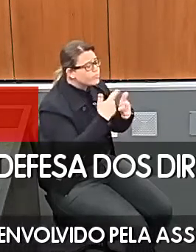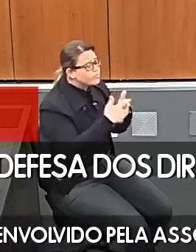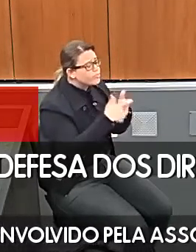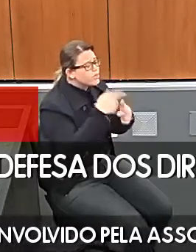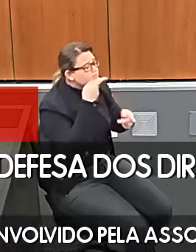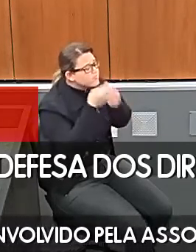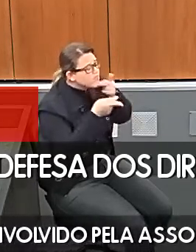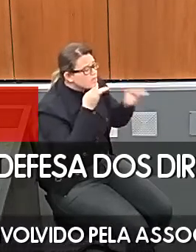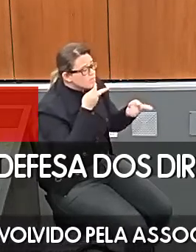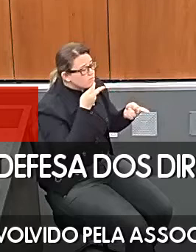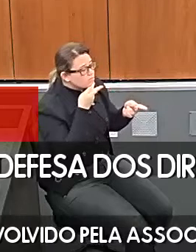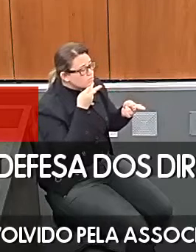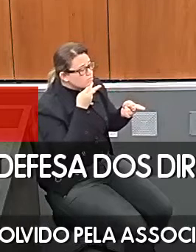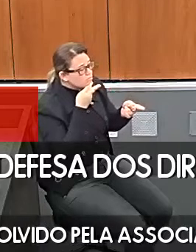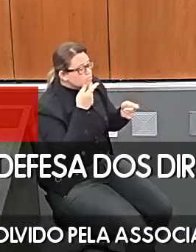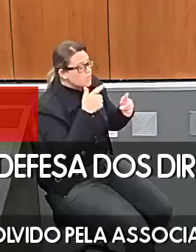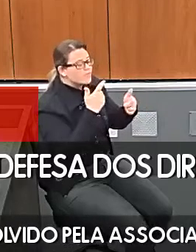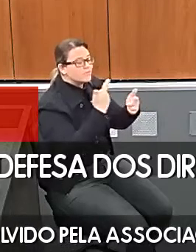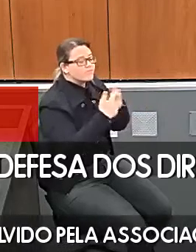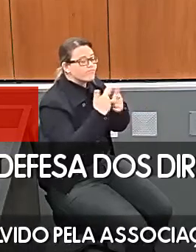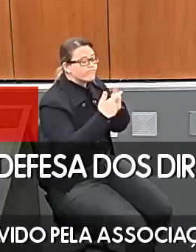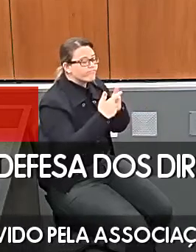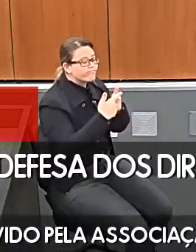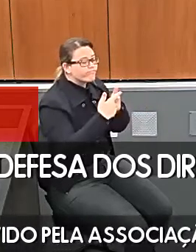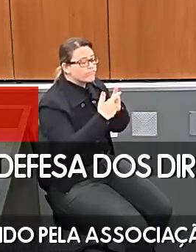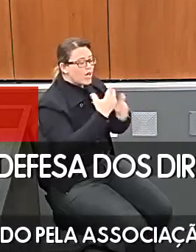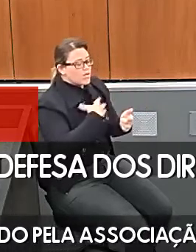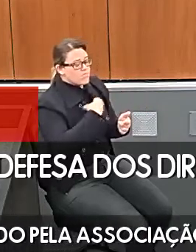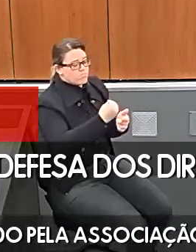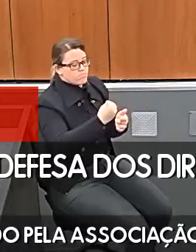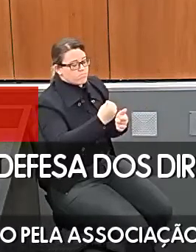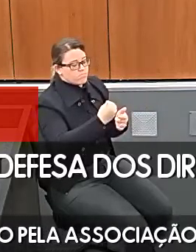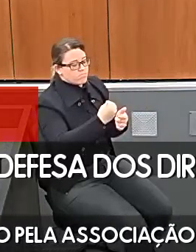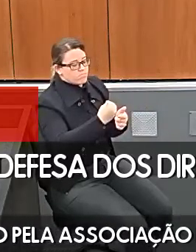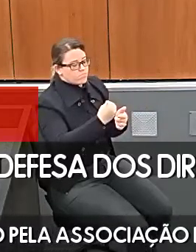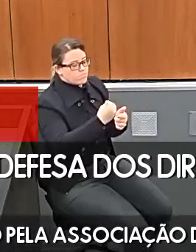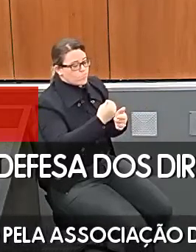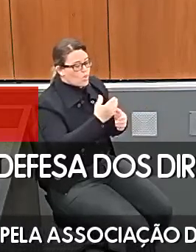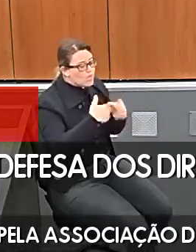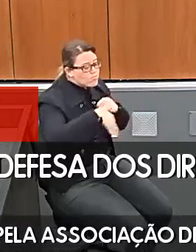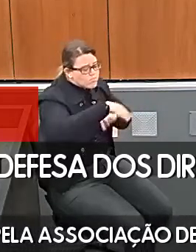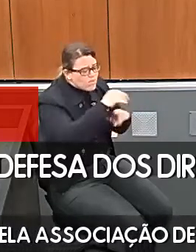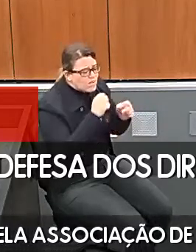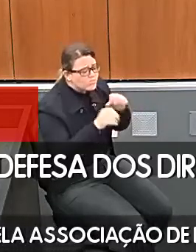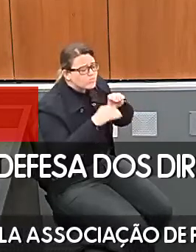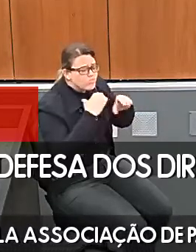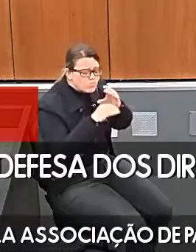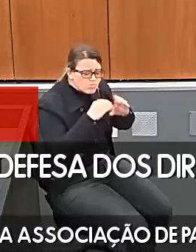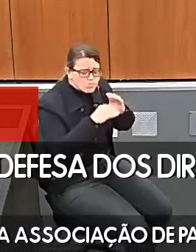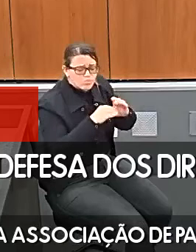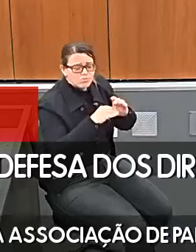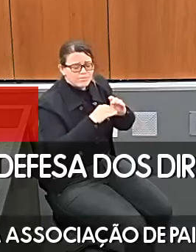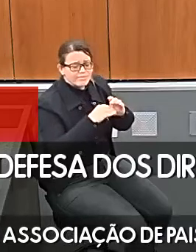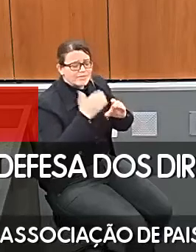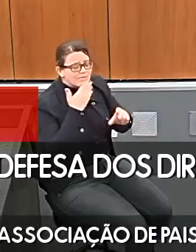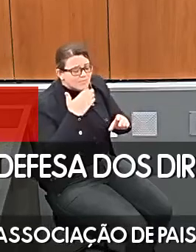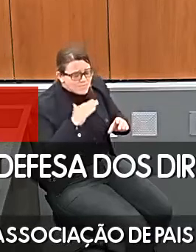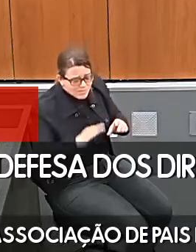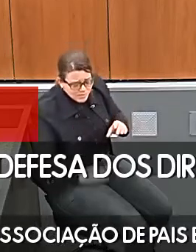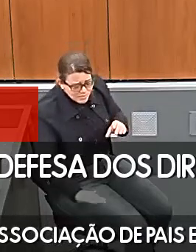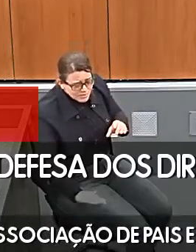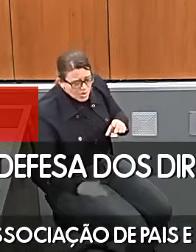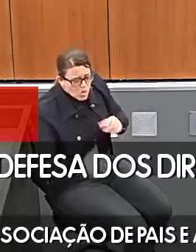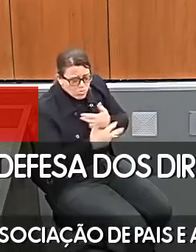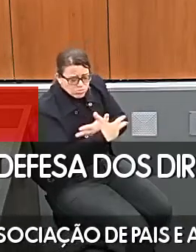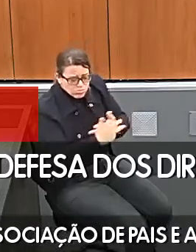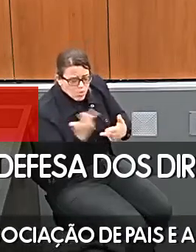a creche, né, através dessa assistente social que nos acompanha. Ela viabilizou, né, que essa criança conseguisse